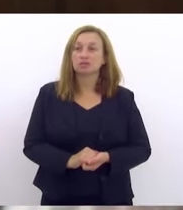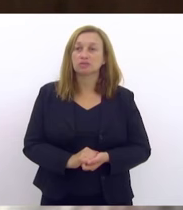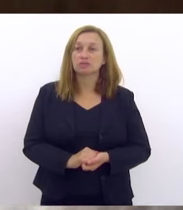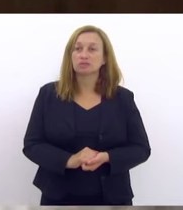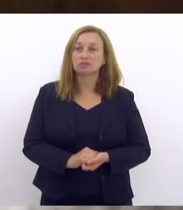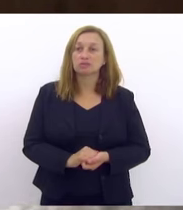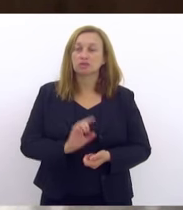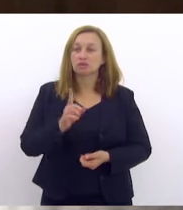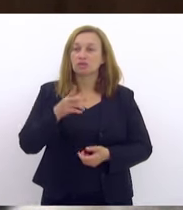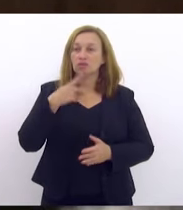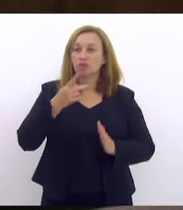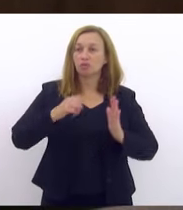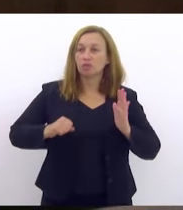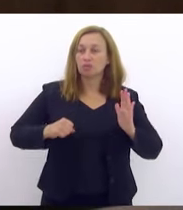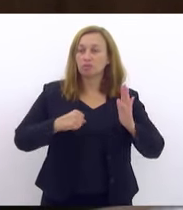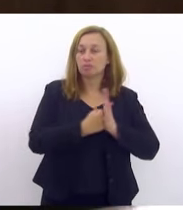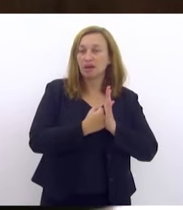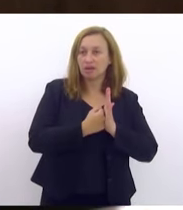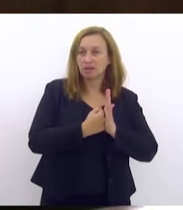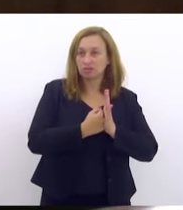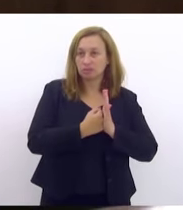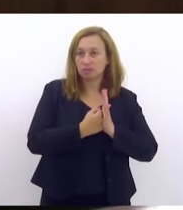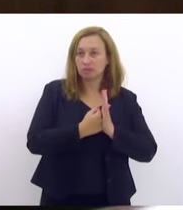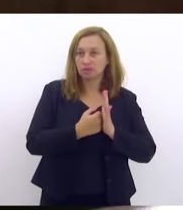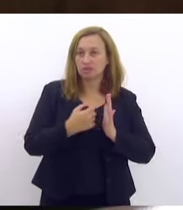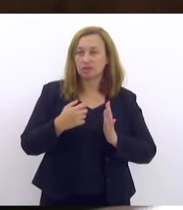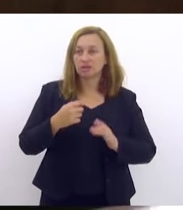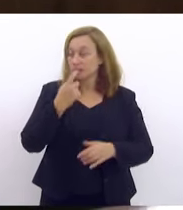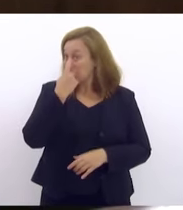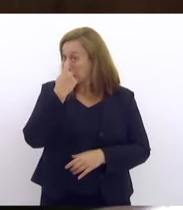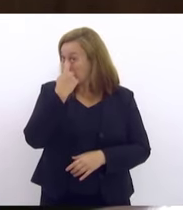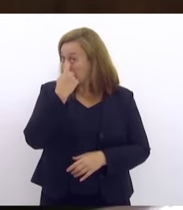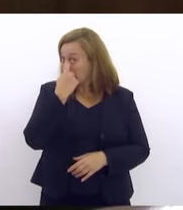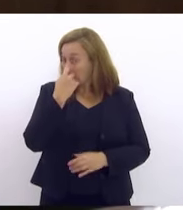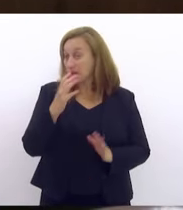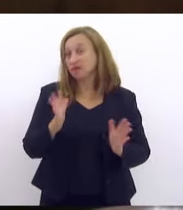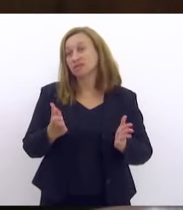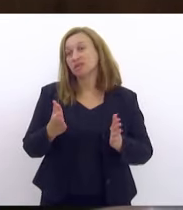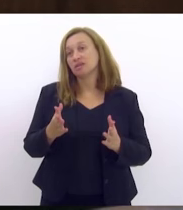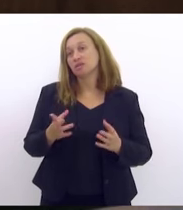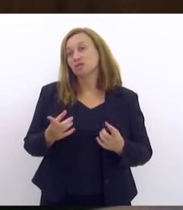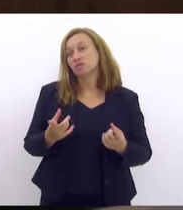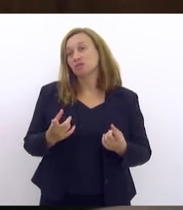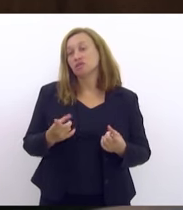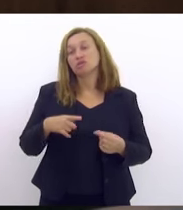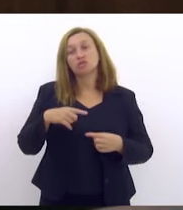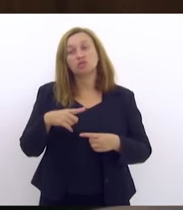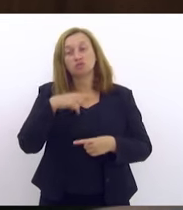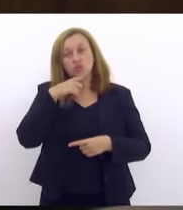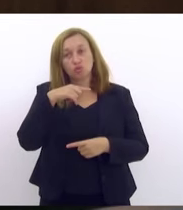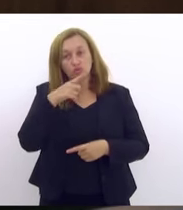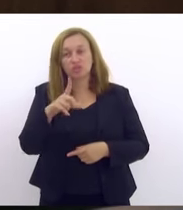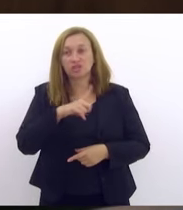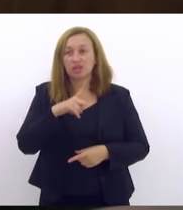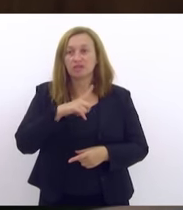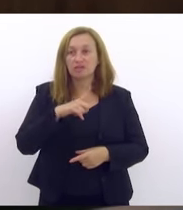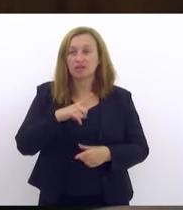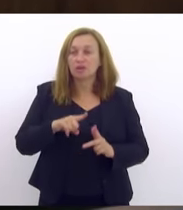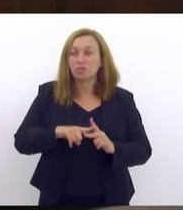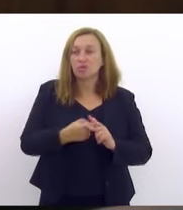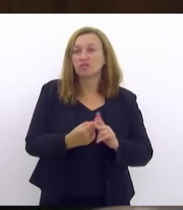o impacto na receita. E surgiu uma grande polêmica. porque ele está modificando uma lei